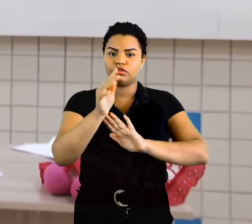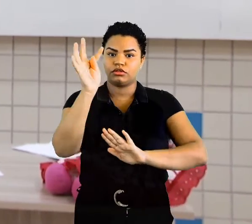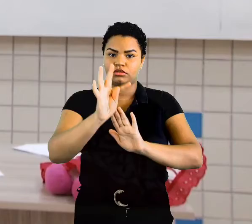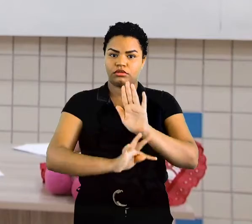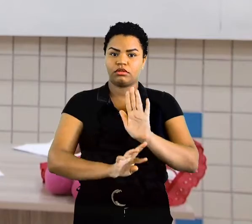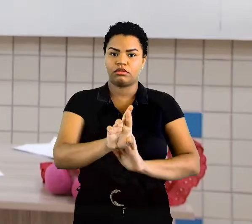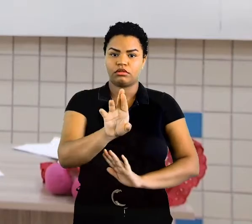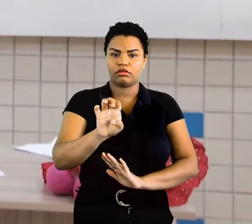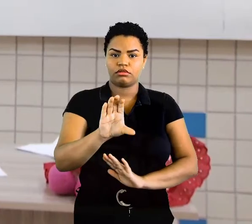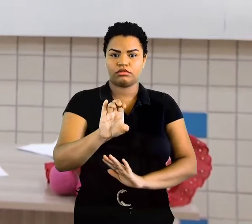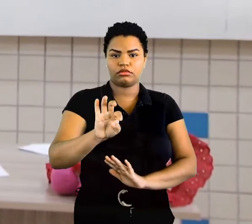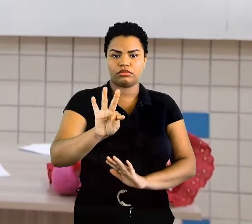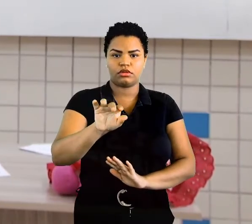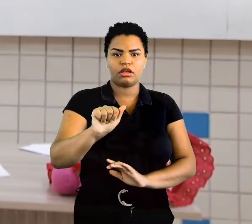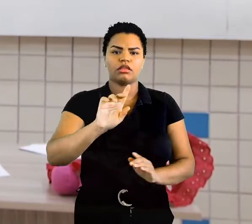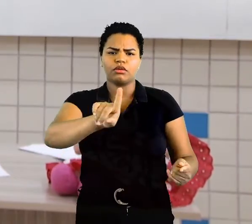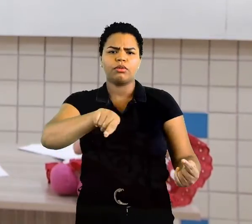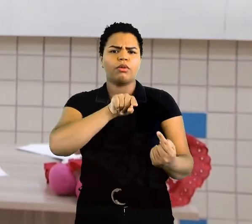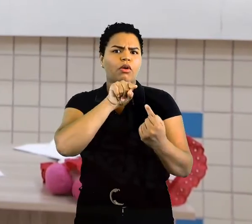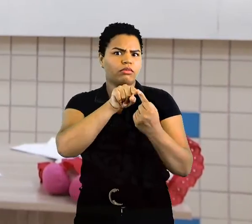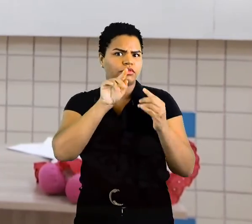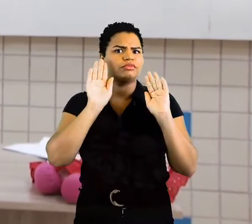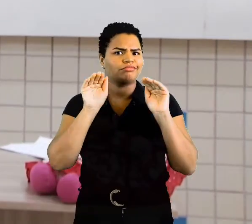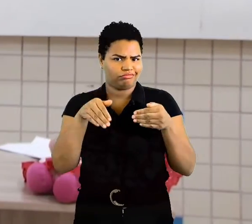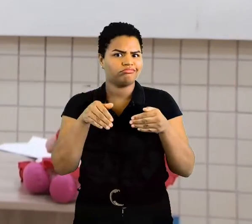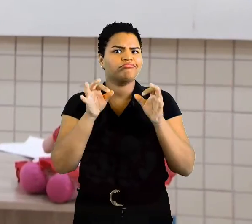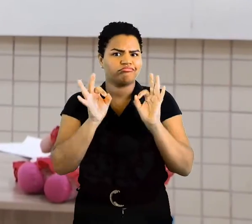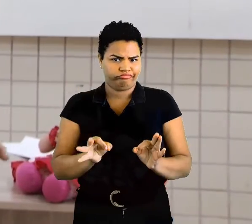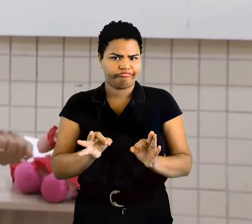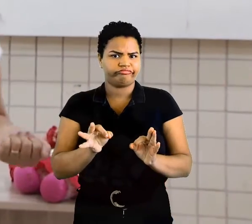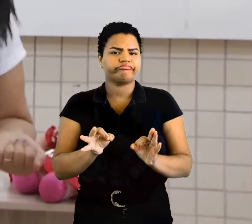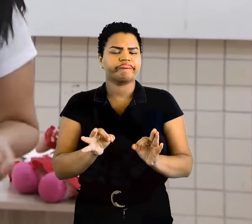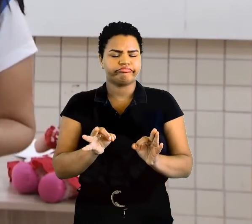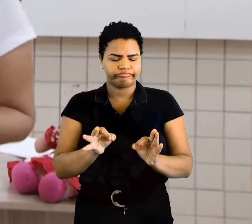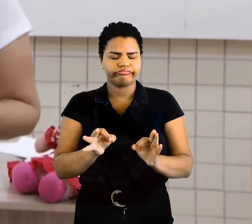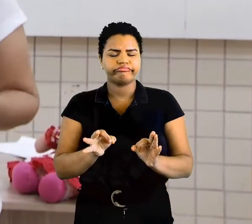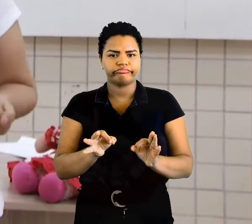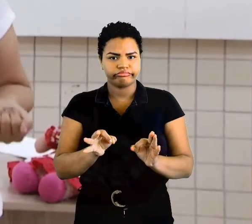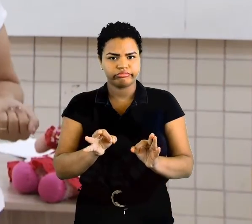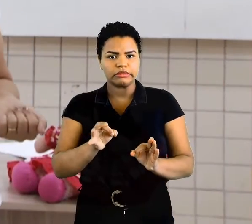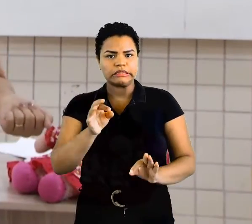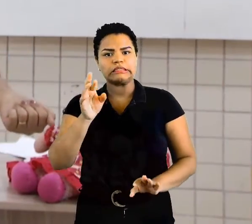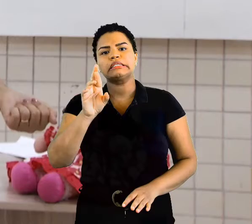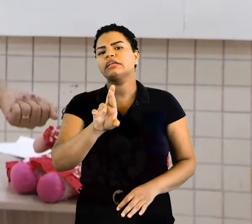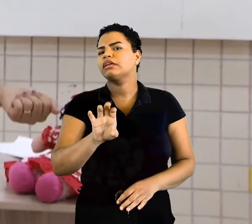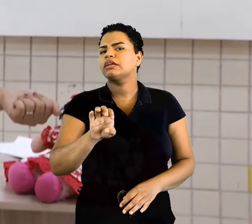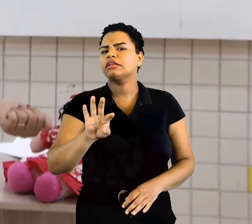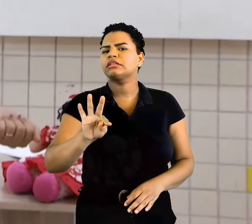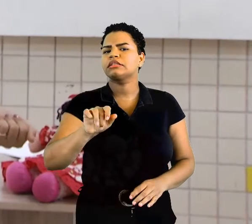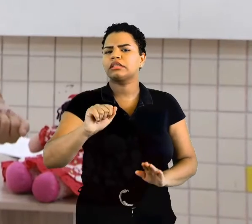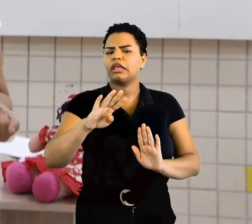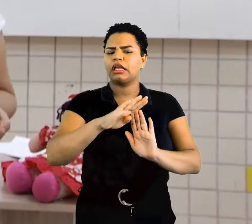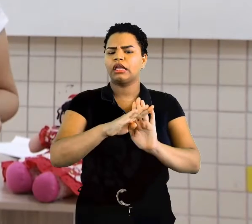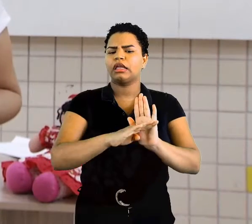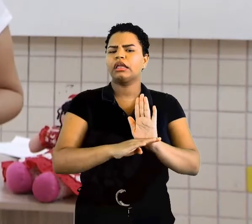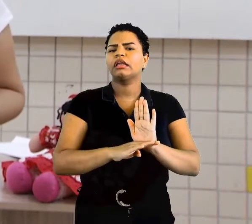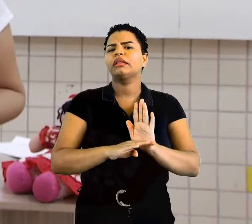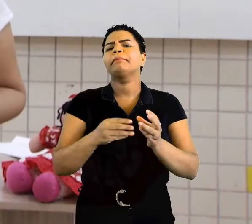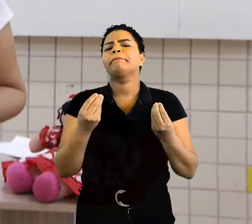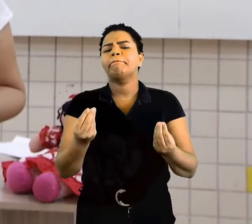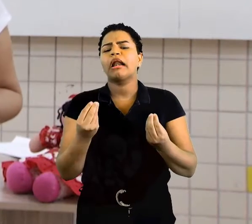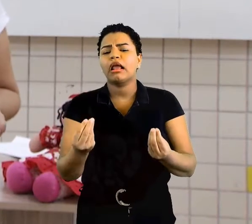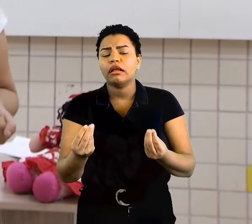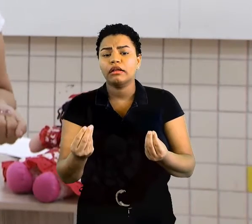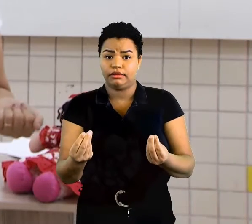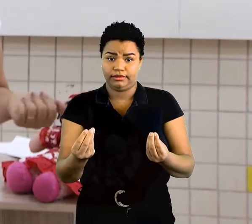que tem um objetivo bem definido. O que é a receita? Para que ele serve? A receita é um